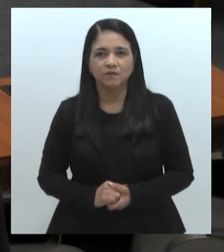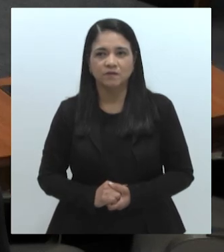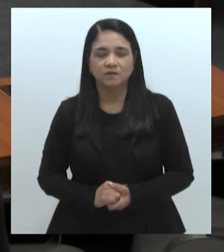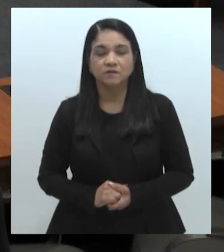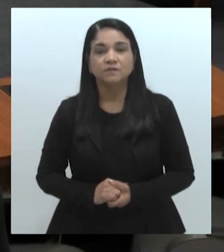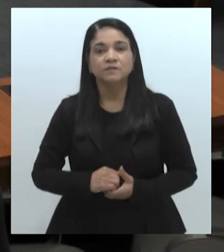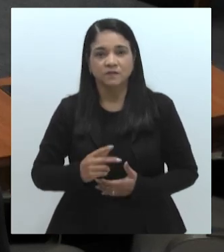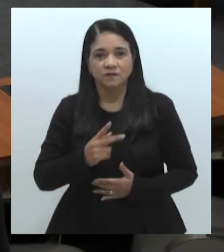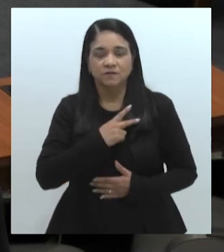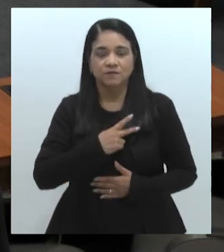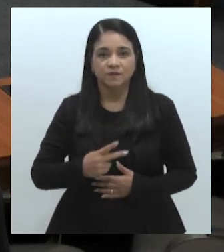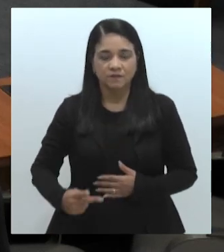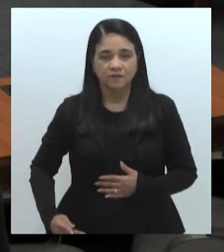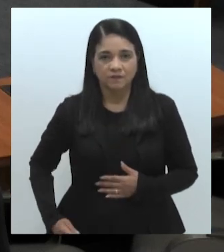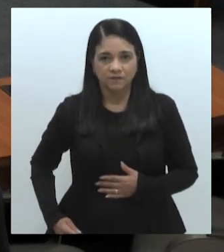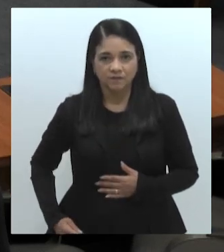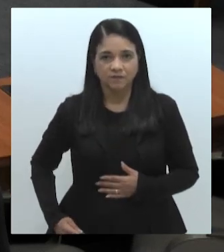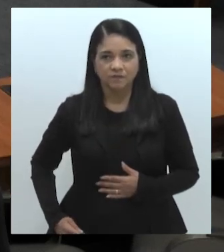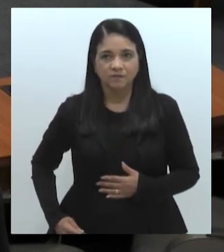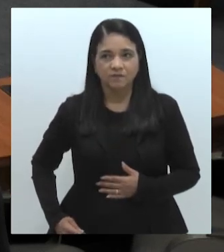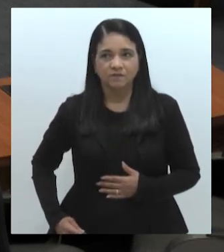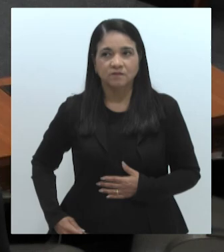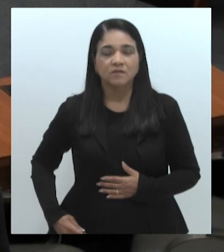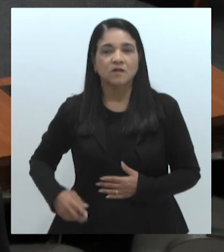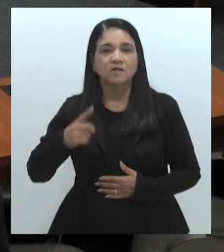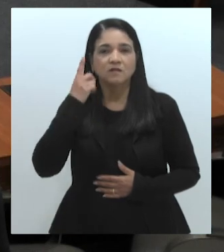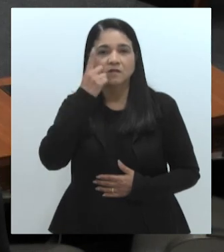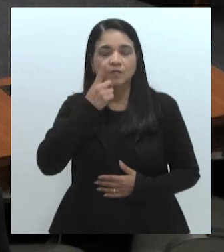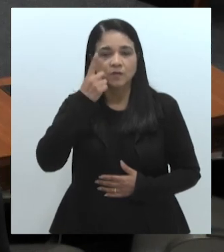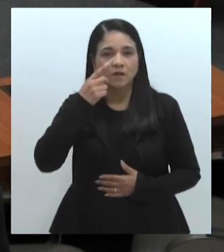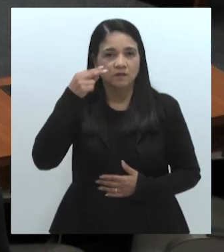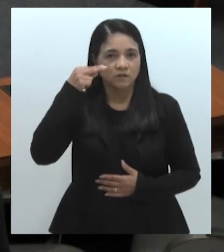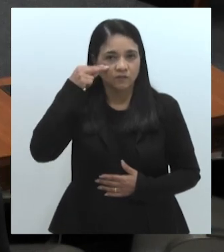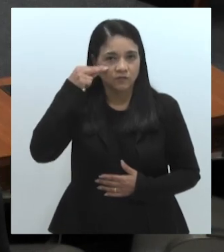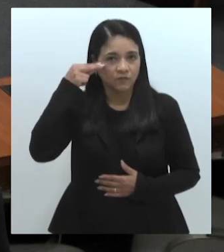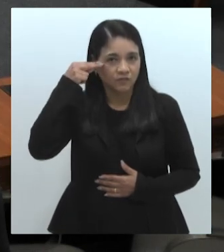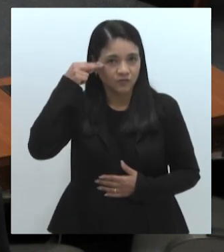Senhora presidente, deputada Tia Ju,